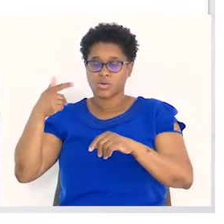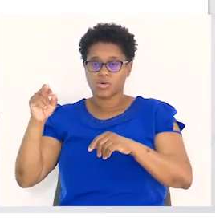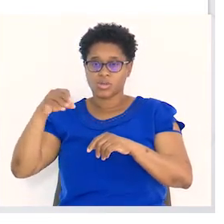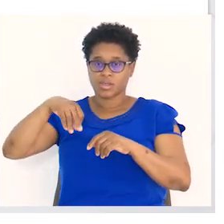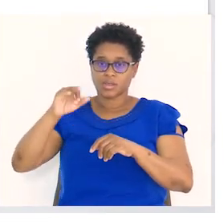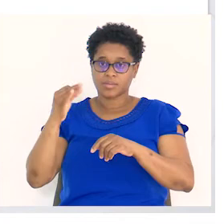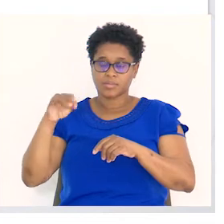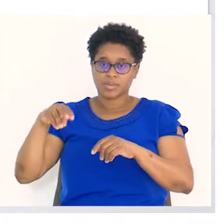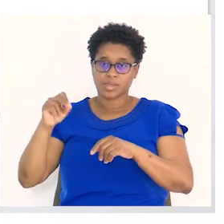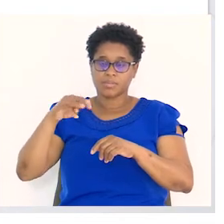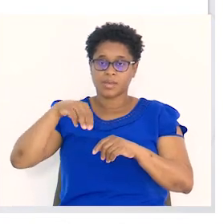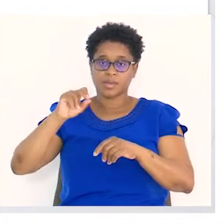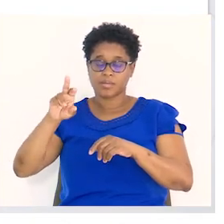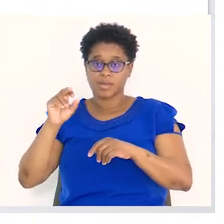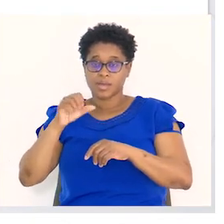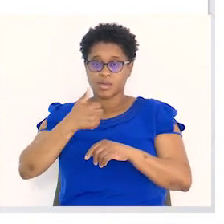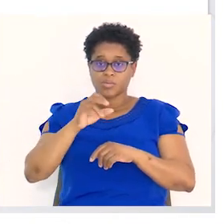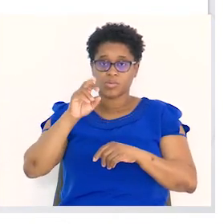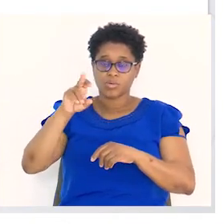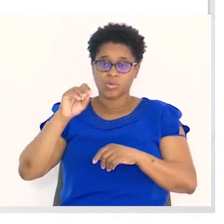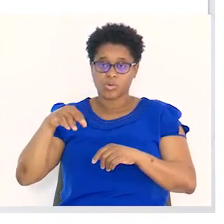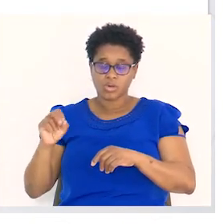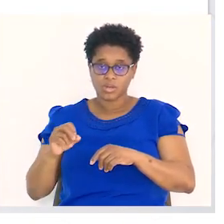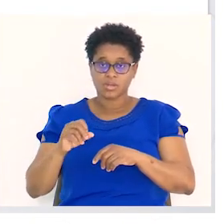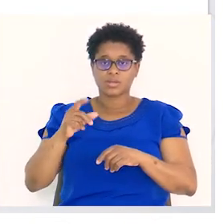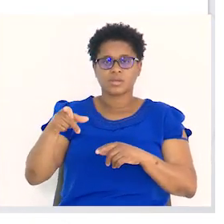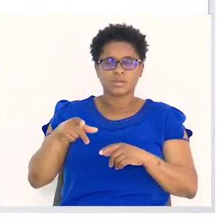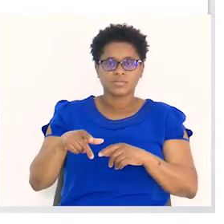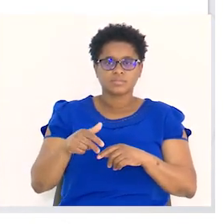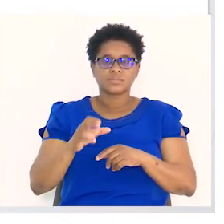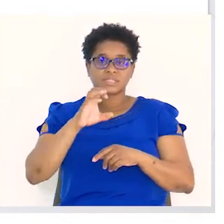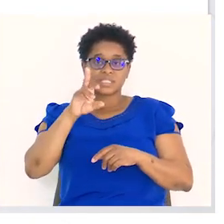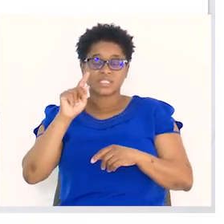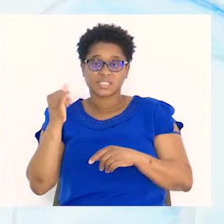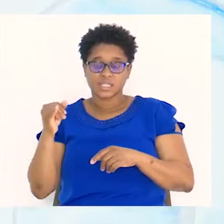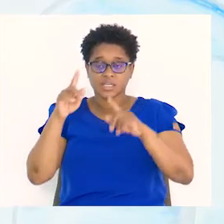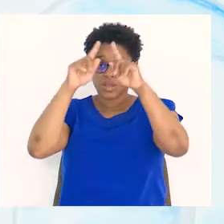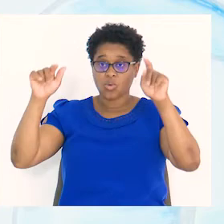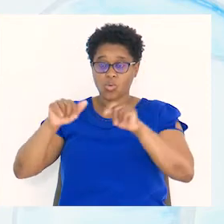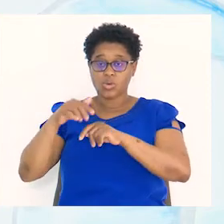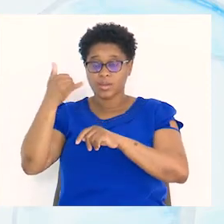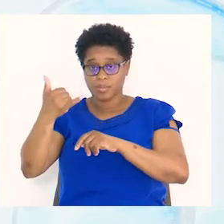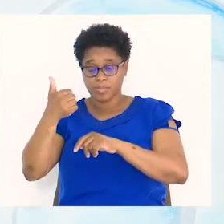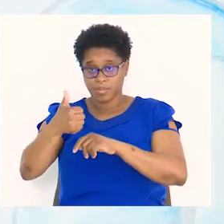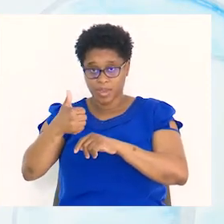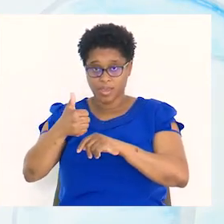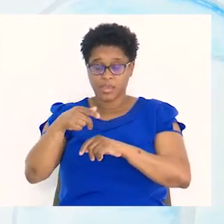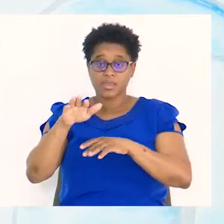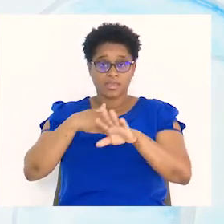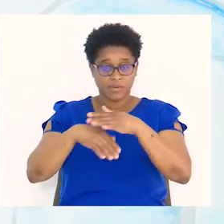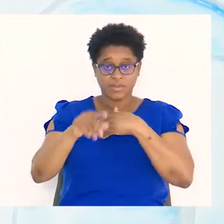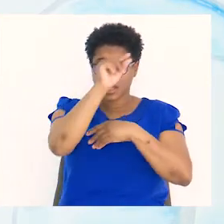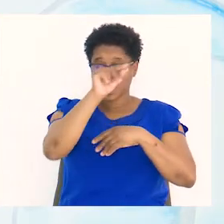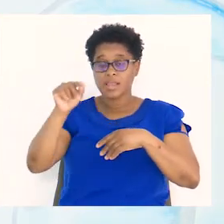mar, vergonha, cheia, burrão e amado da coluna B. Então, vais ter que fazer essa ligação. Sempre que